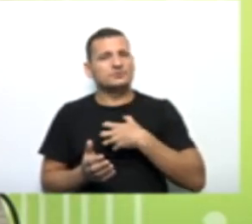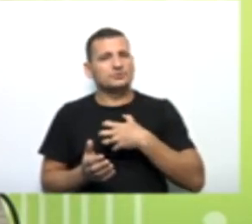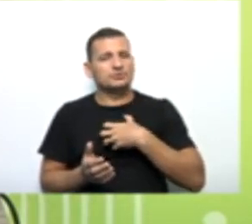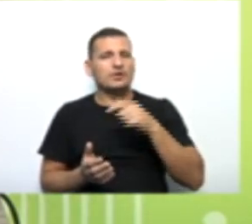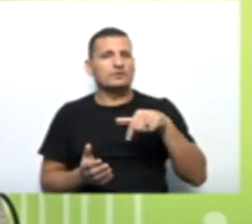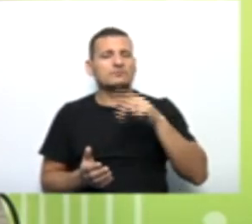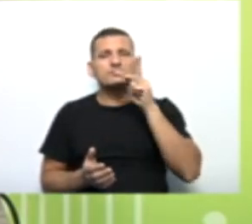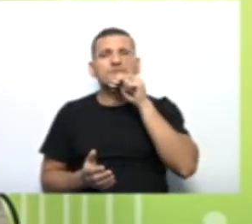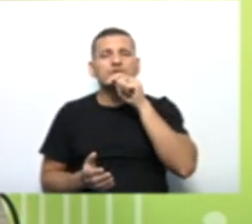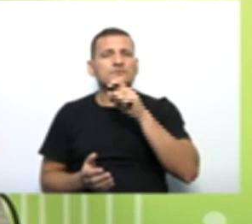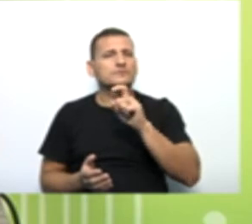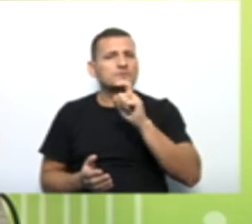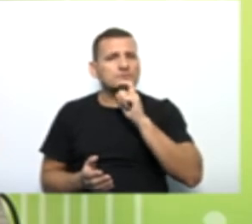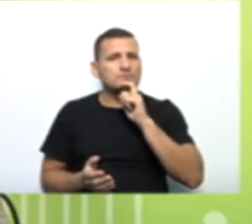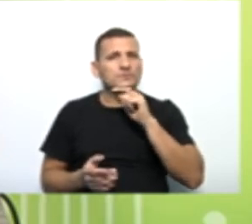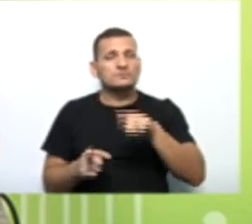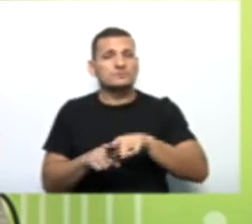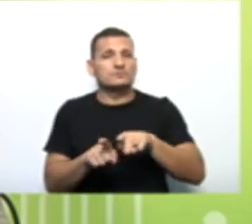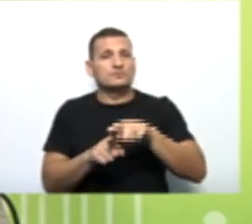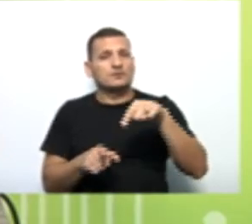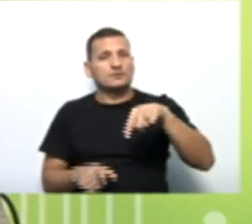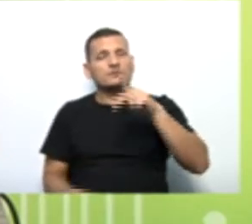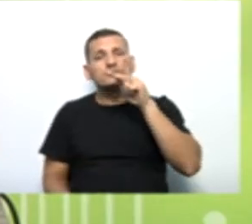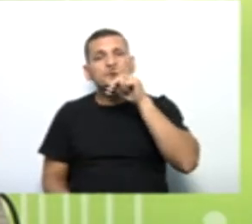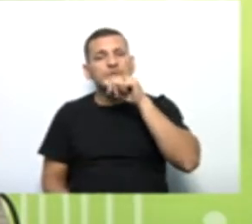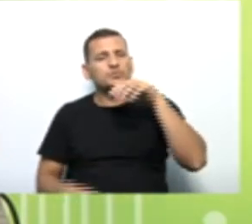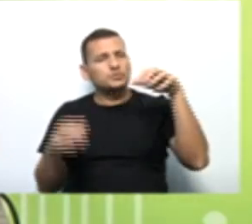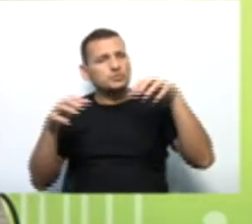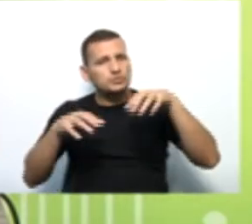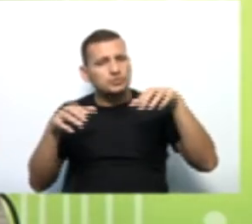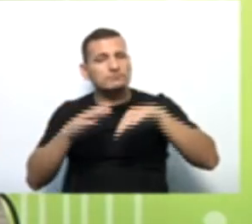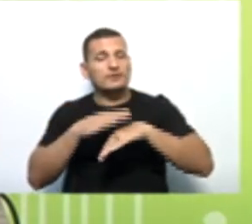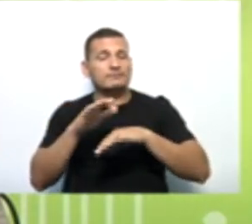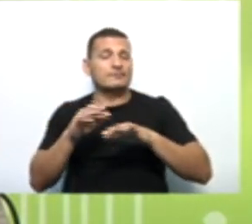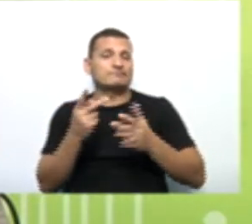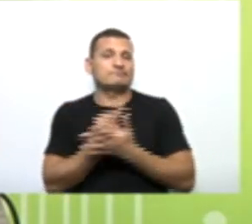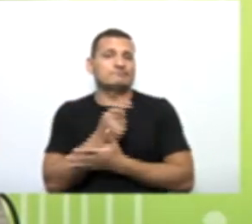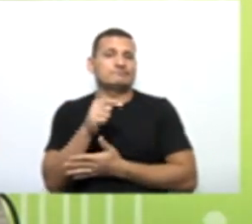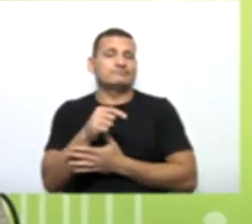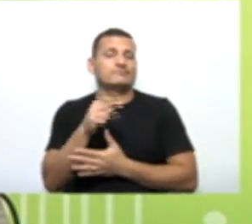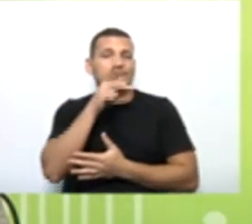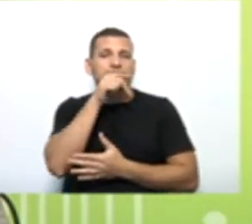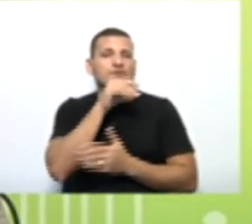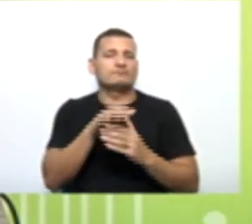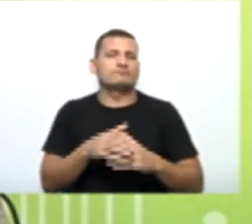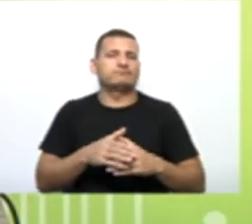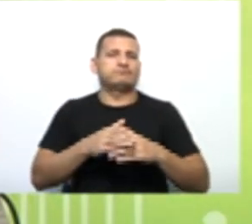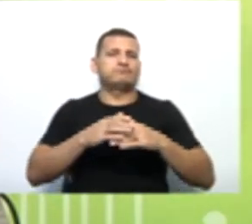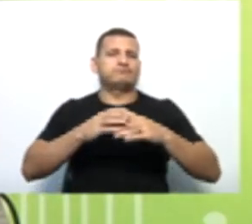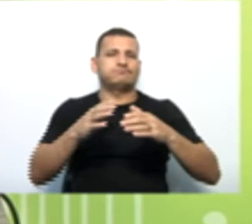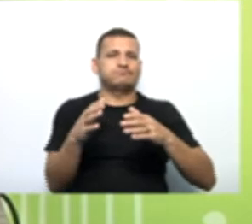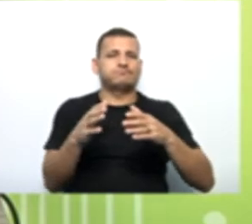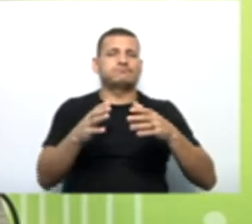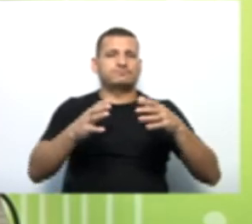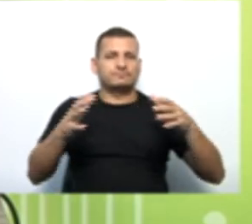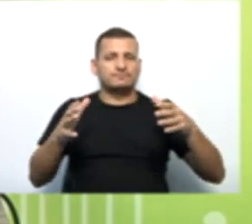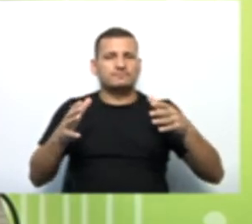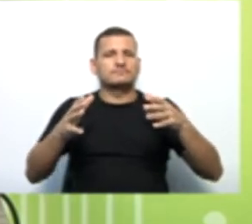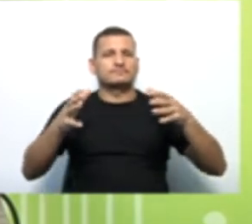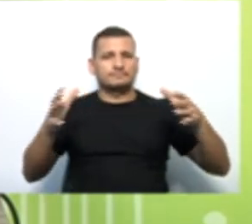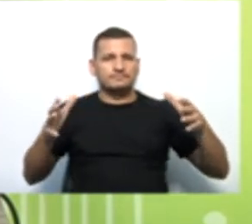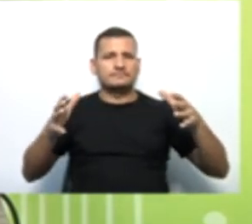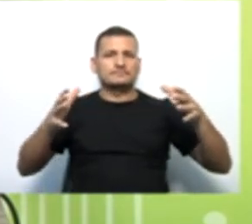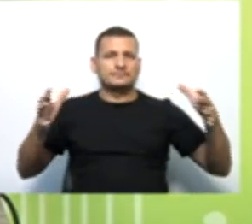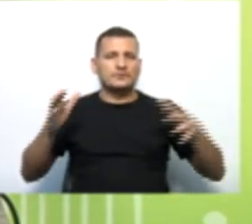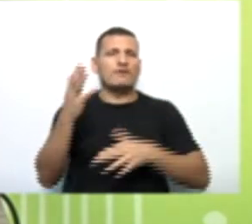aqui em Porto Velho, se chovia mais aqui em Porto Velho, mas a cidade foi crescendo, a região aqui foi cada vez mais ficando sem florestas, etc. O que está